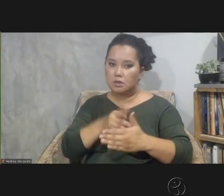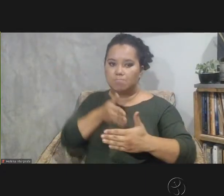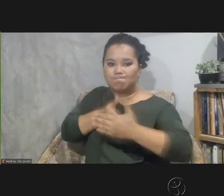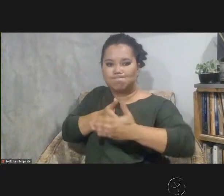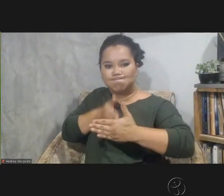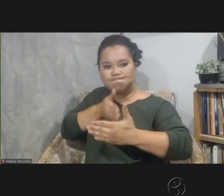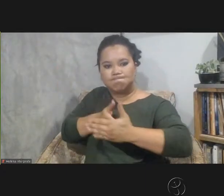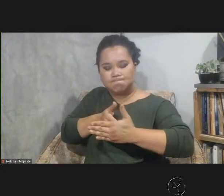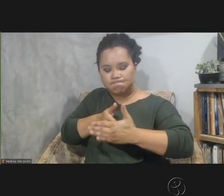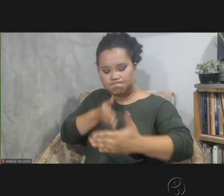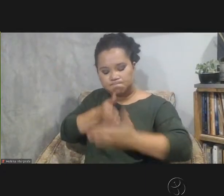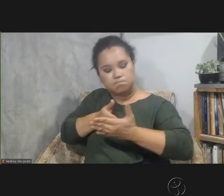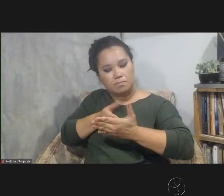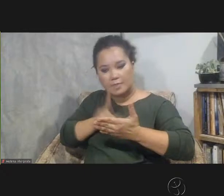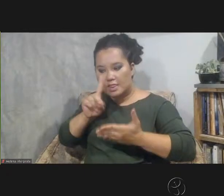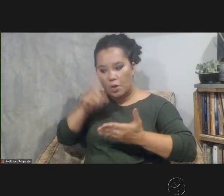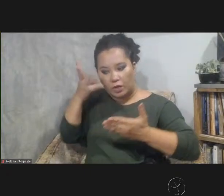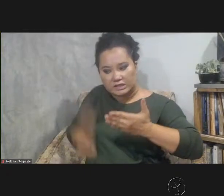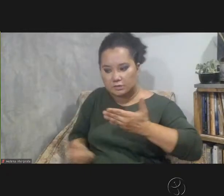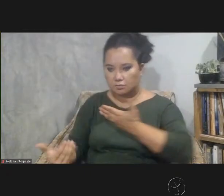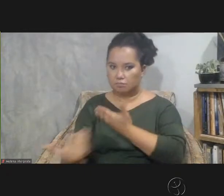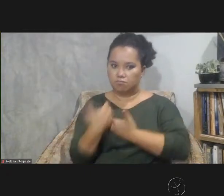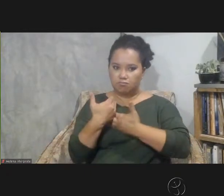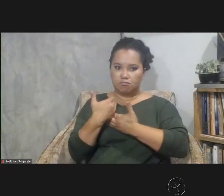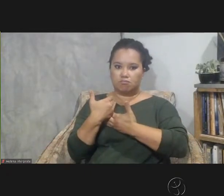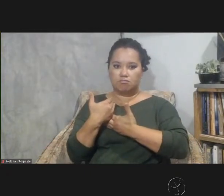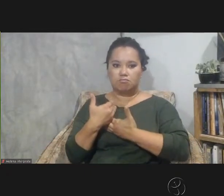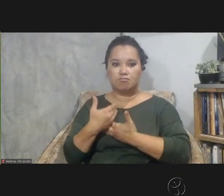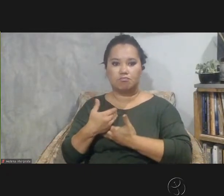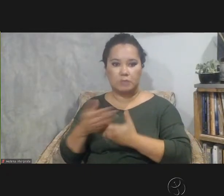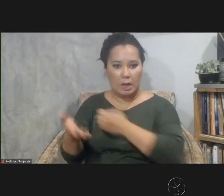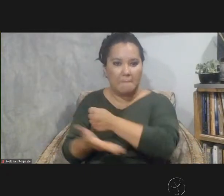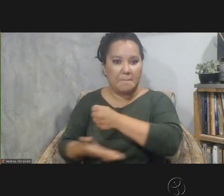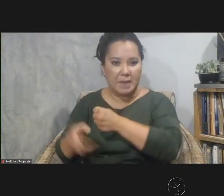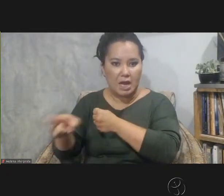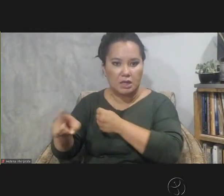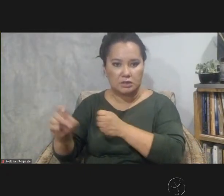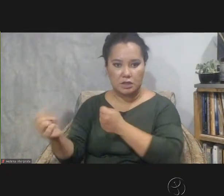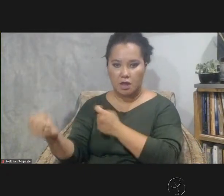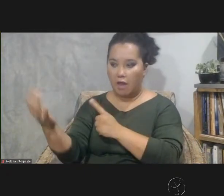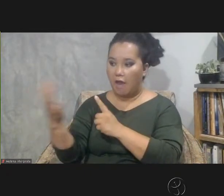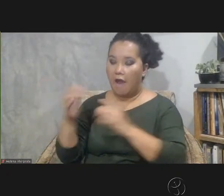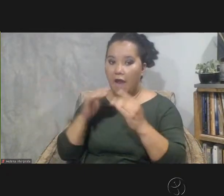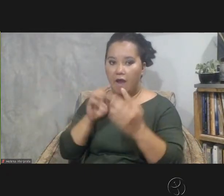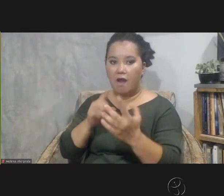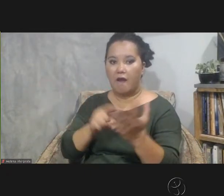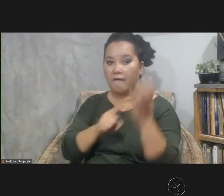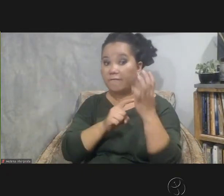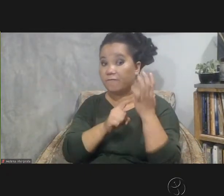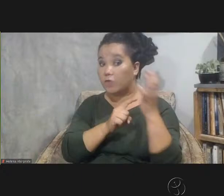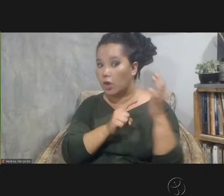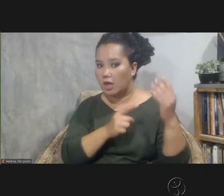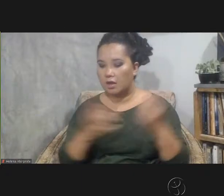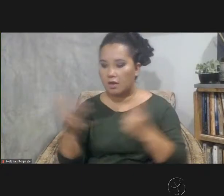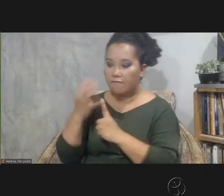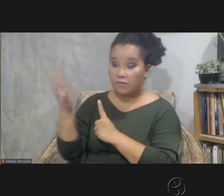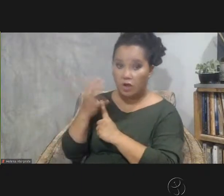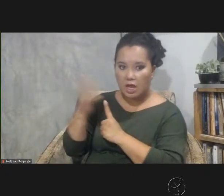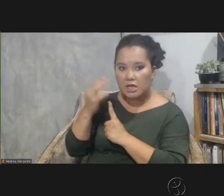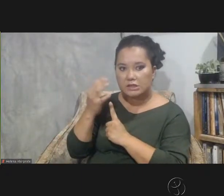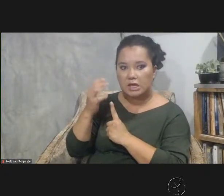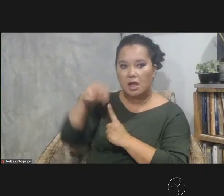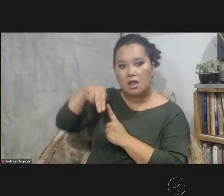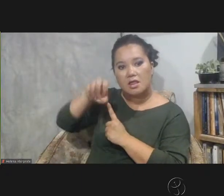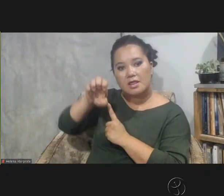integridade e à missão das instituições culturais e científicas, mas não